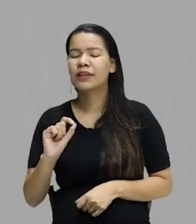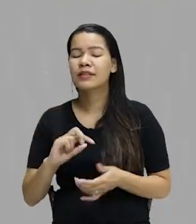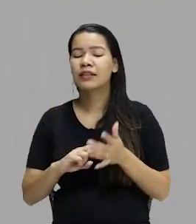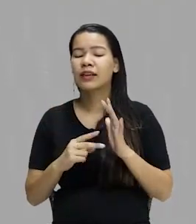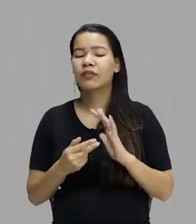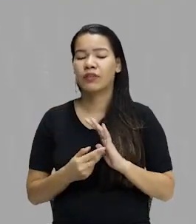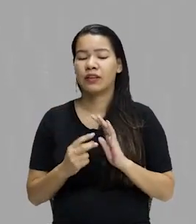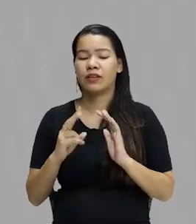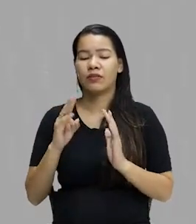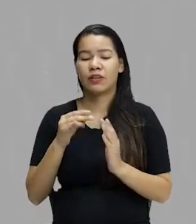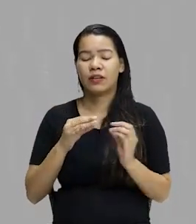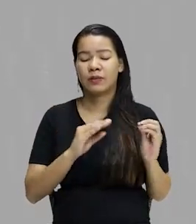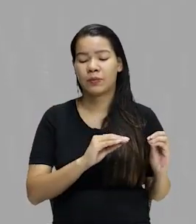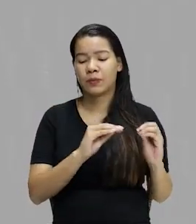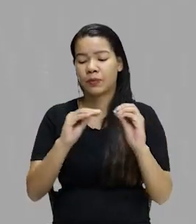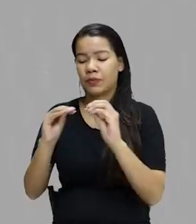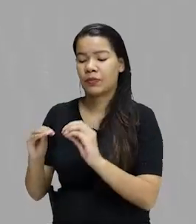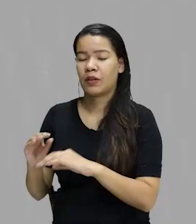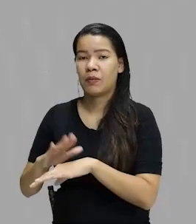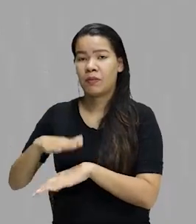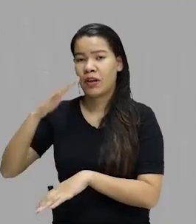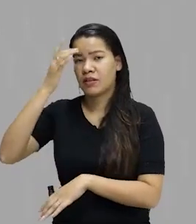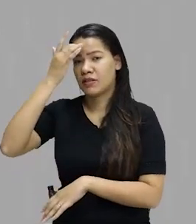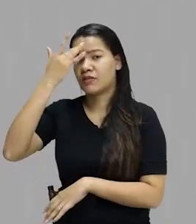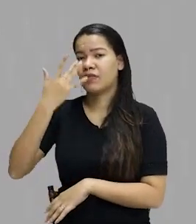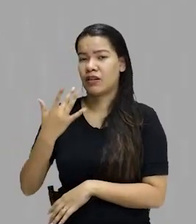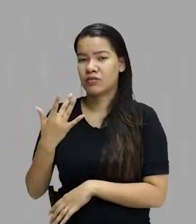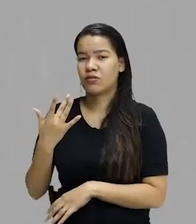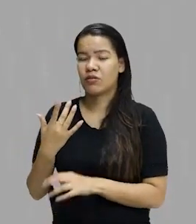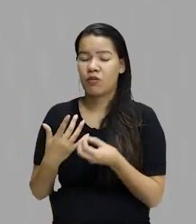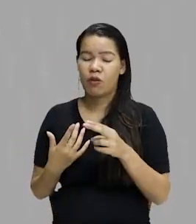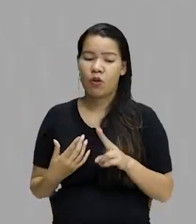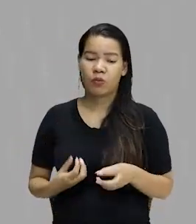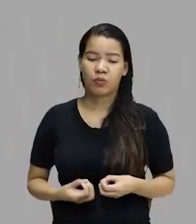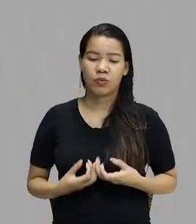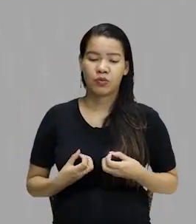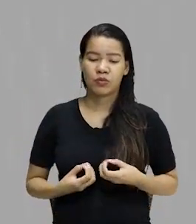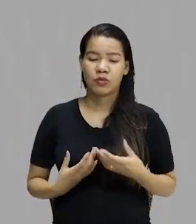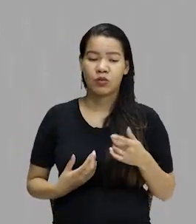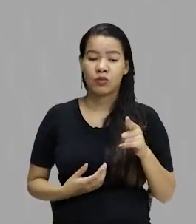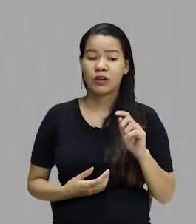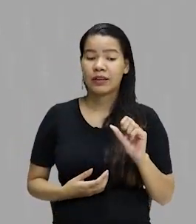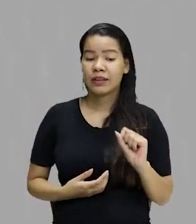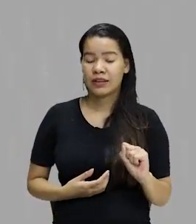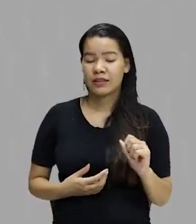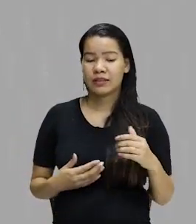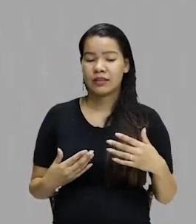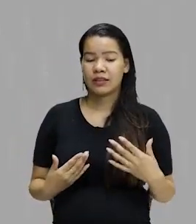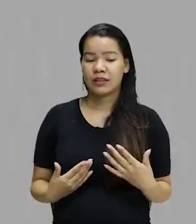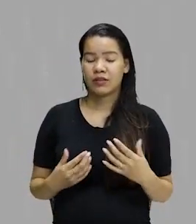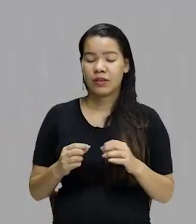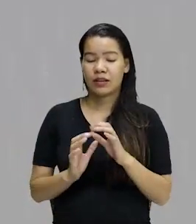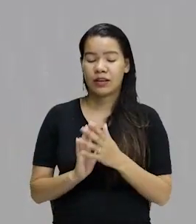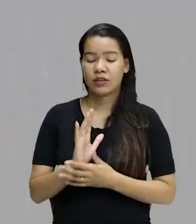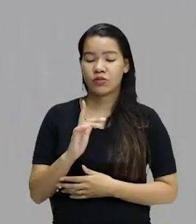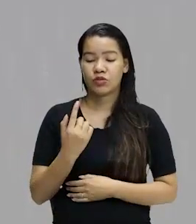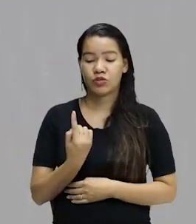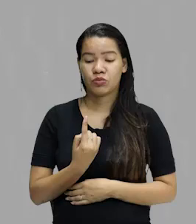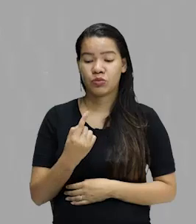maior facilidade para o estado gasoso ou então vai ser produzido um gás. Então, a formação de um gás,